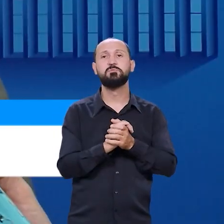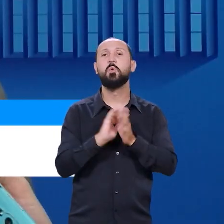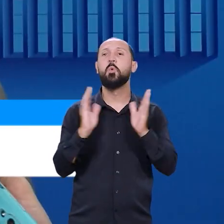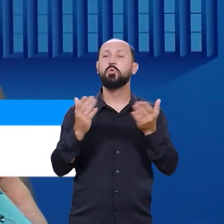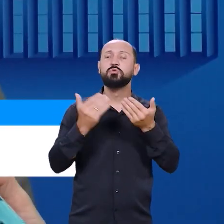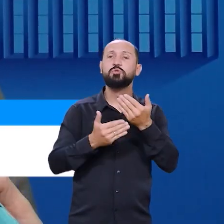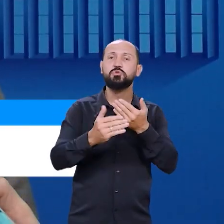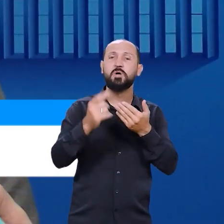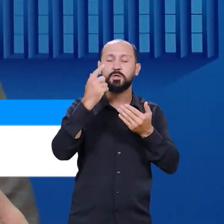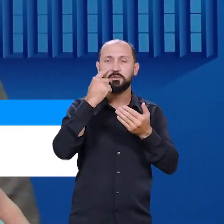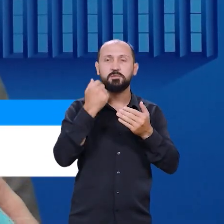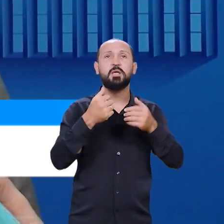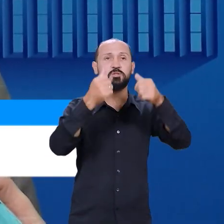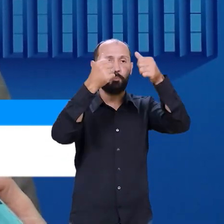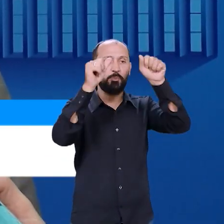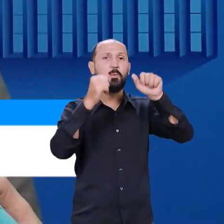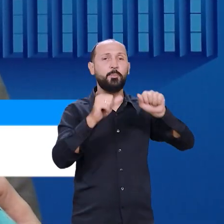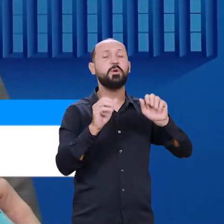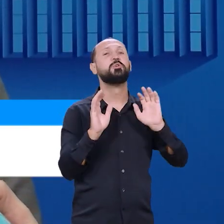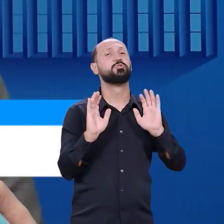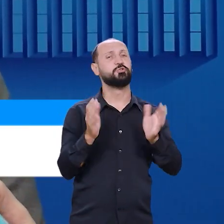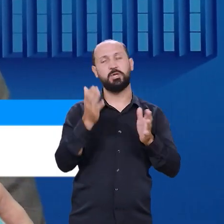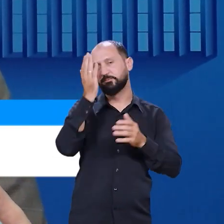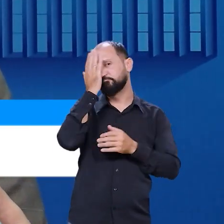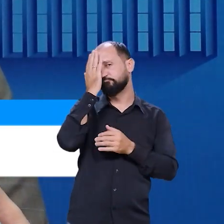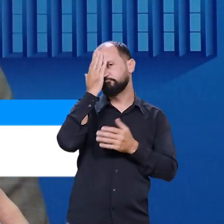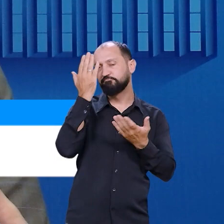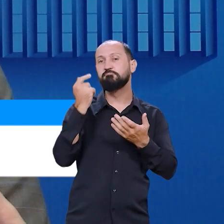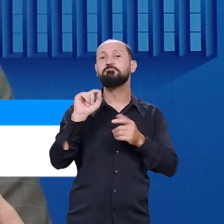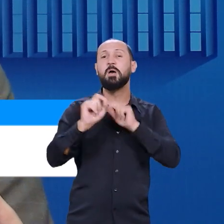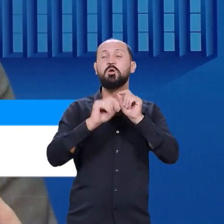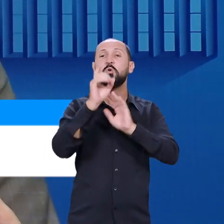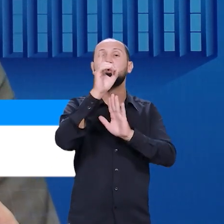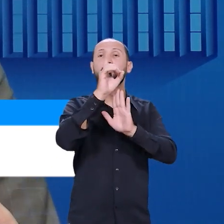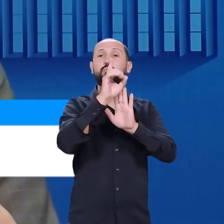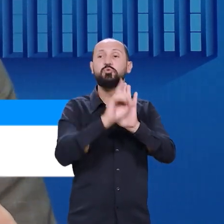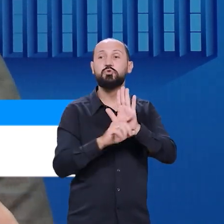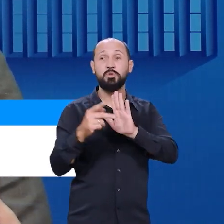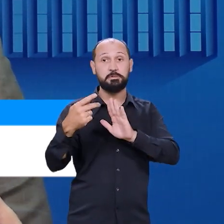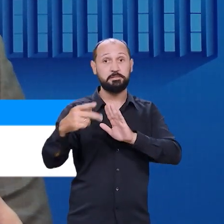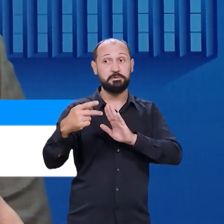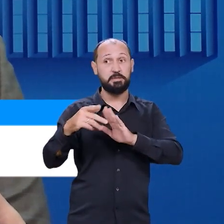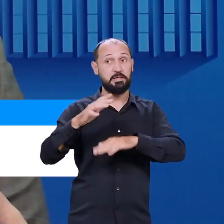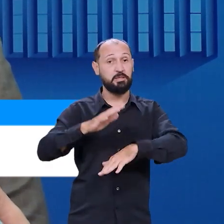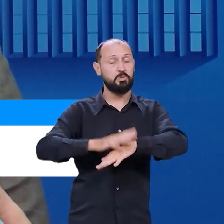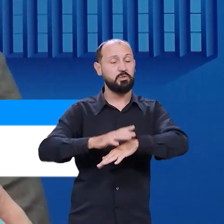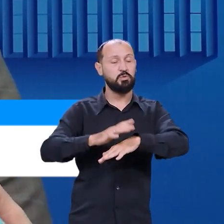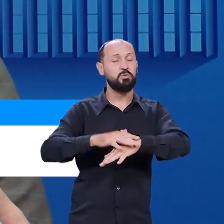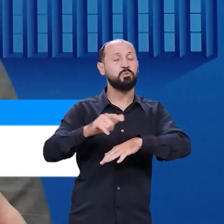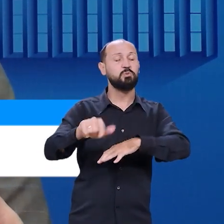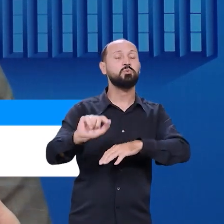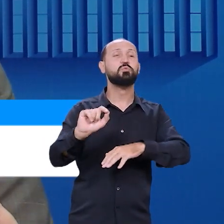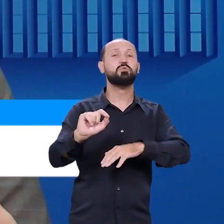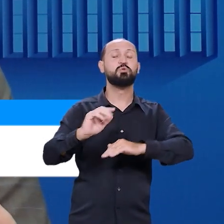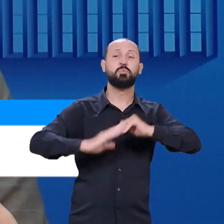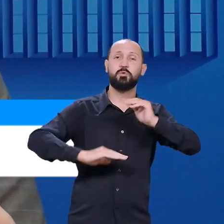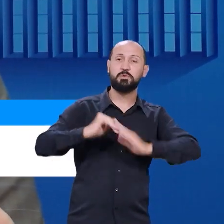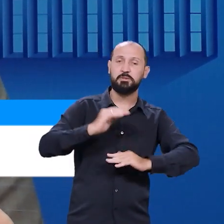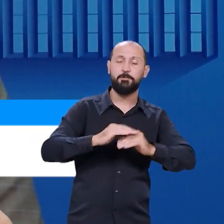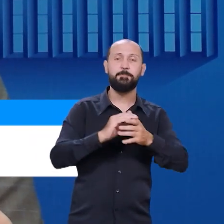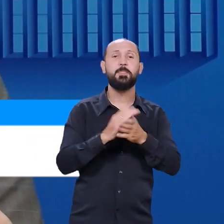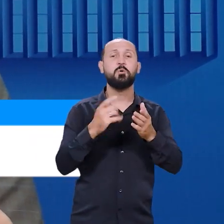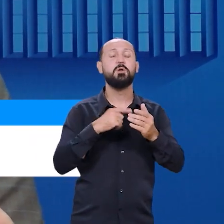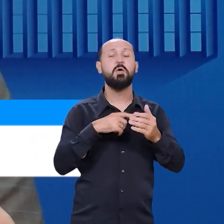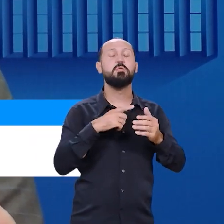Hoje já existe a fixação dos cartazes para os direitos dos servidores. E agora, para